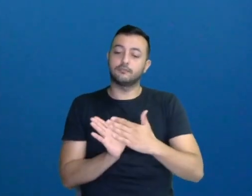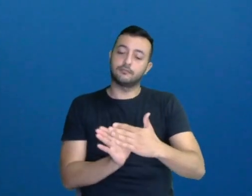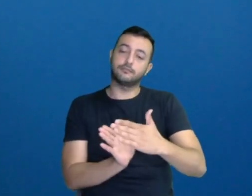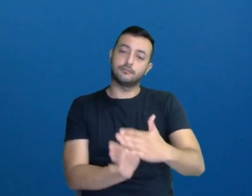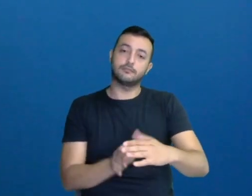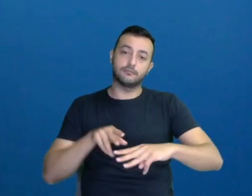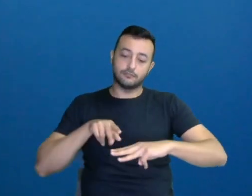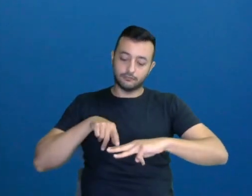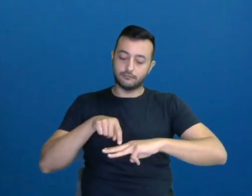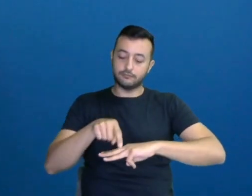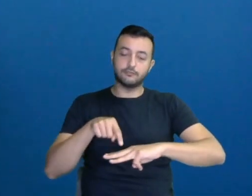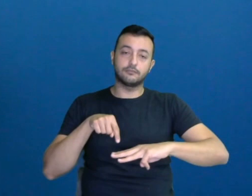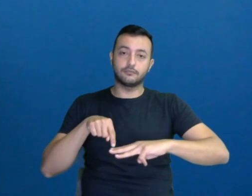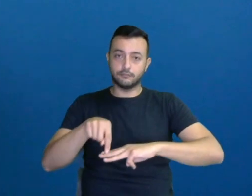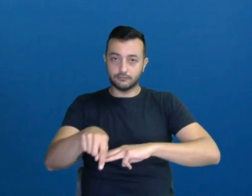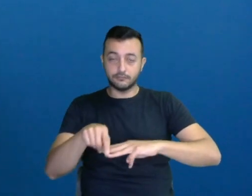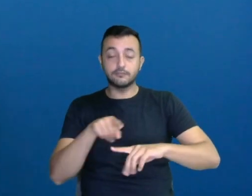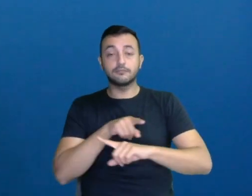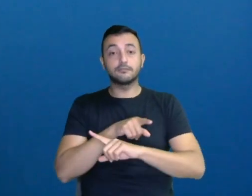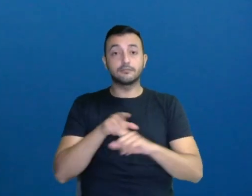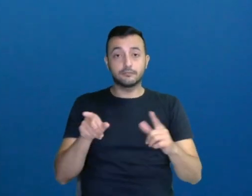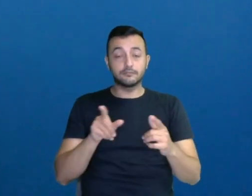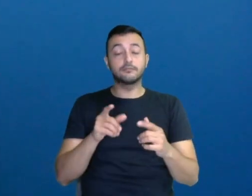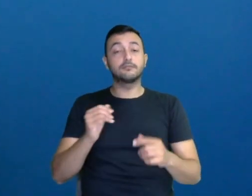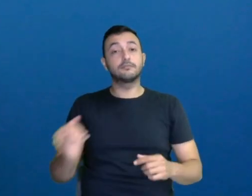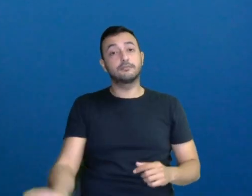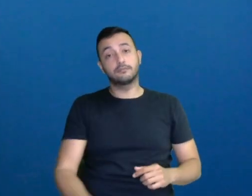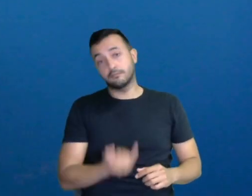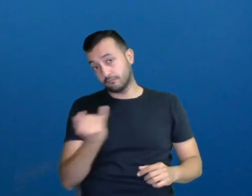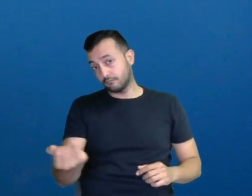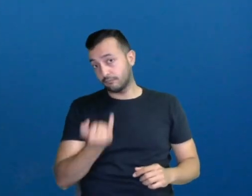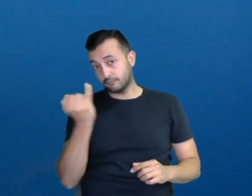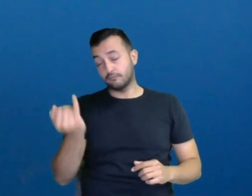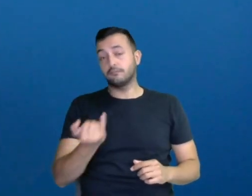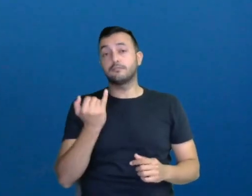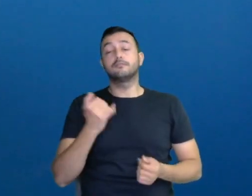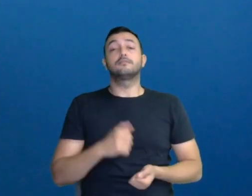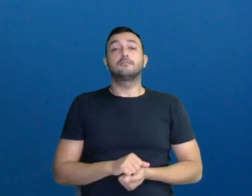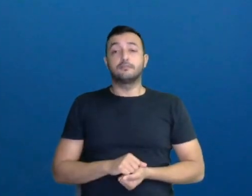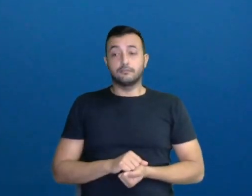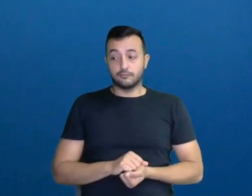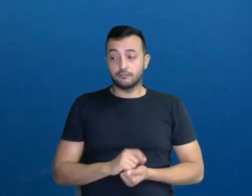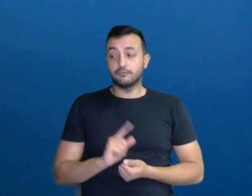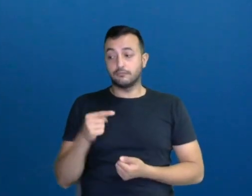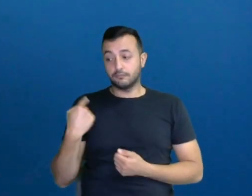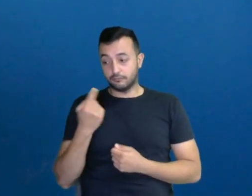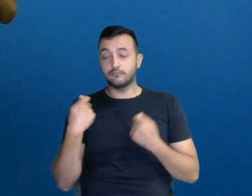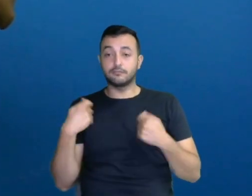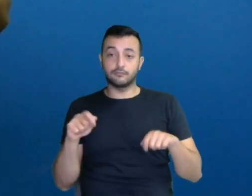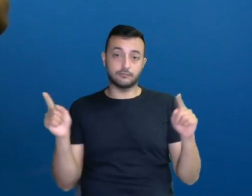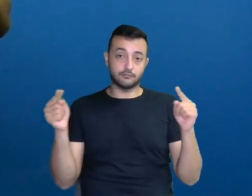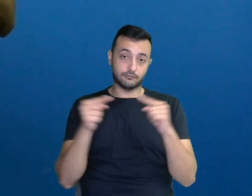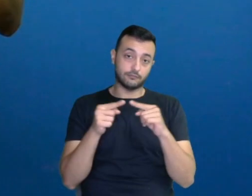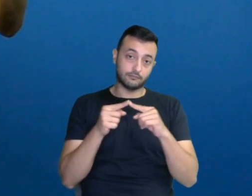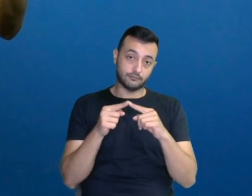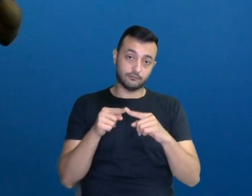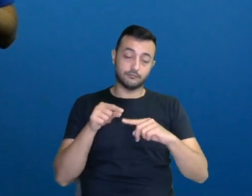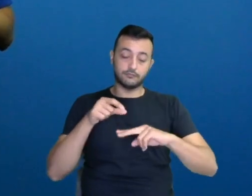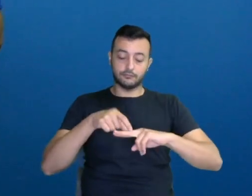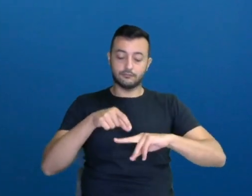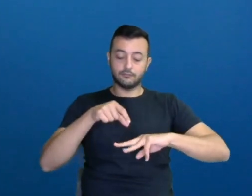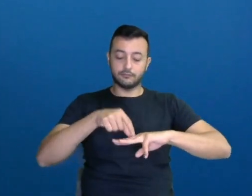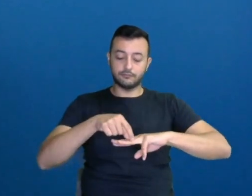as transversais. Agora, detalhe importantíssimo. A gente deve associar os segmentos que